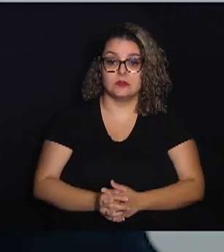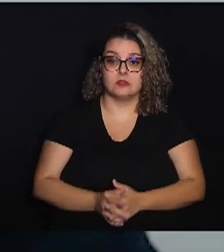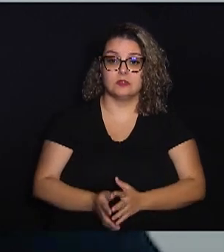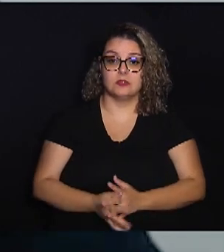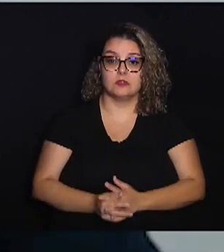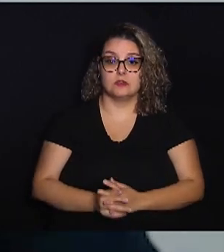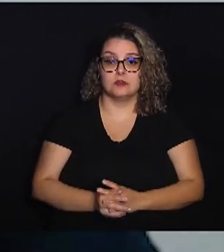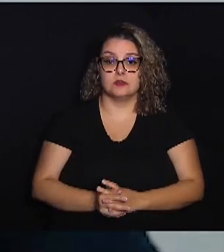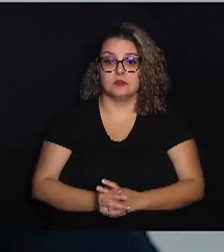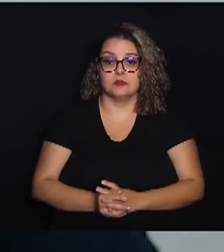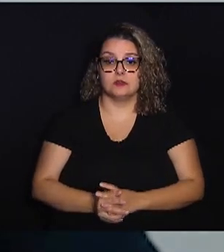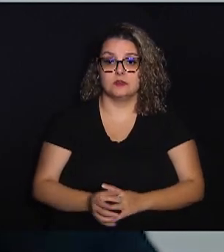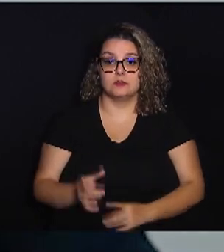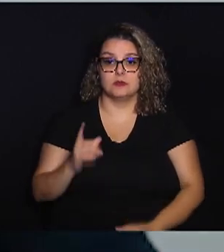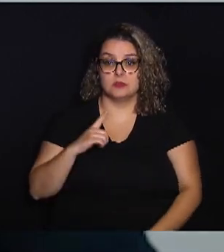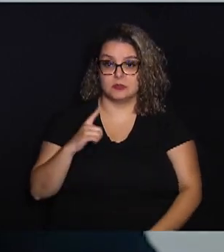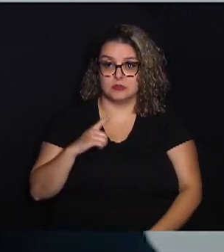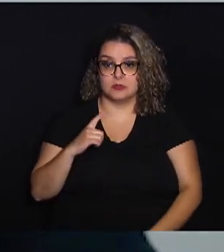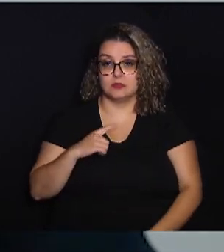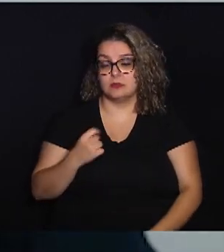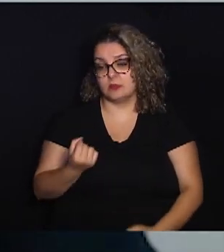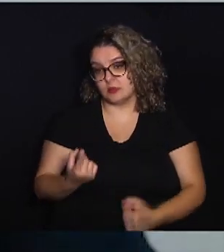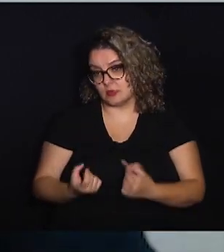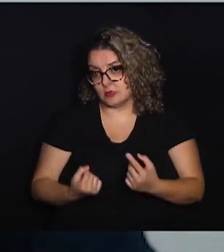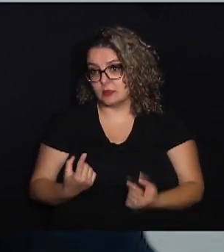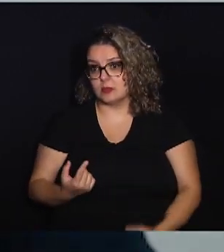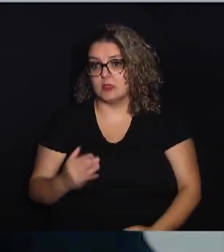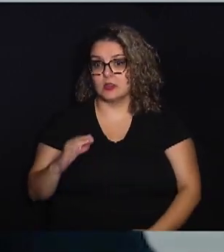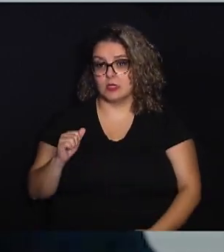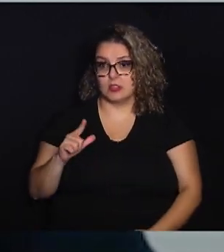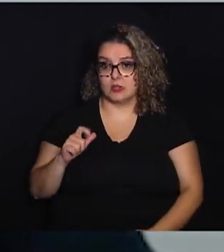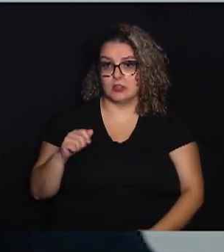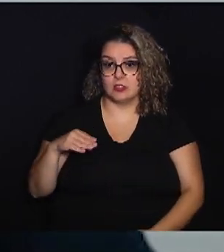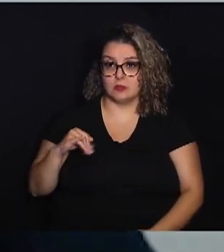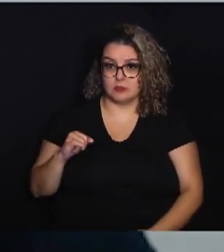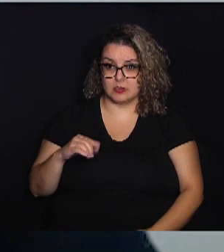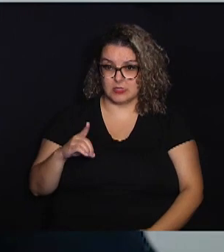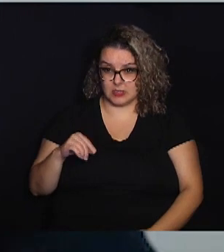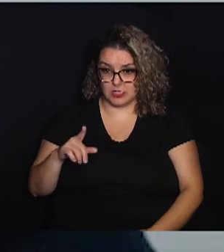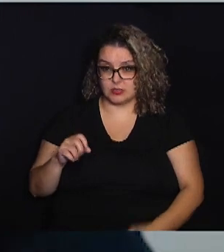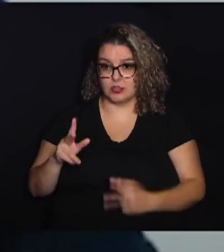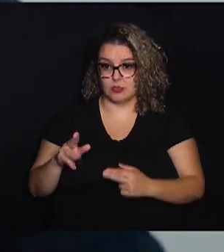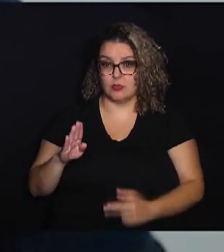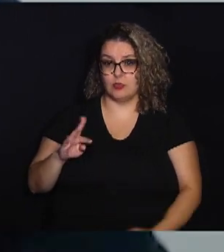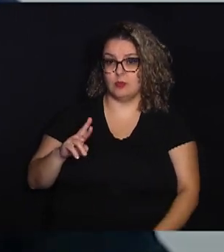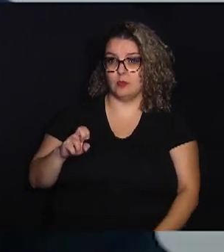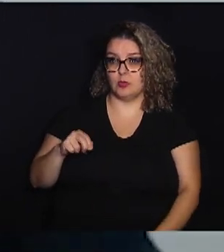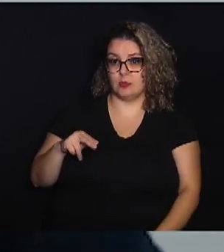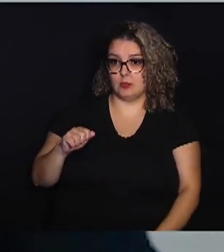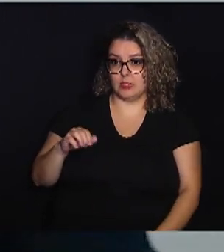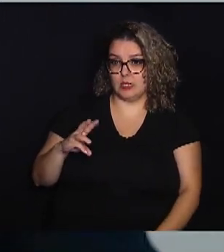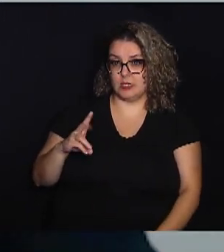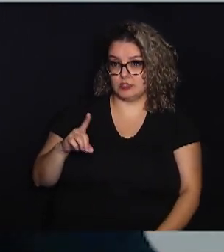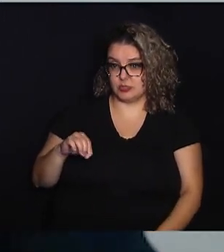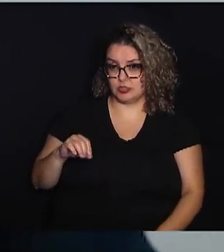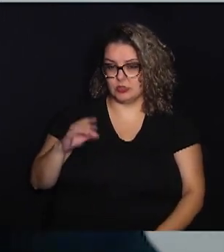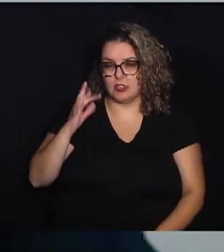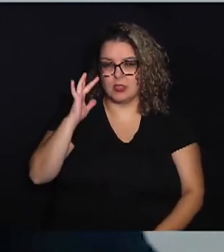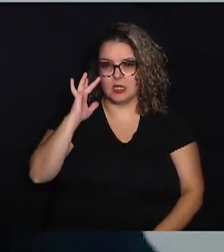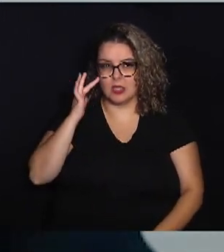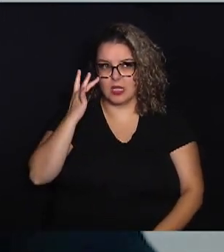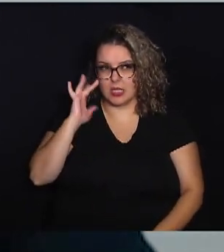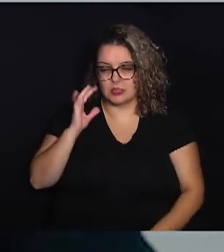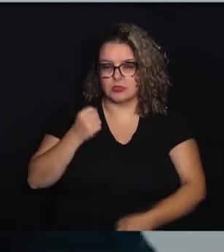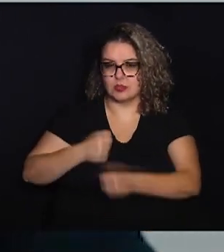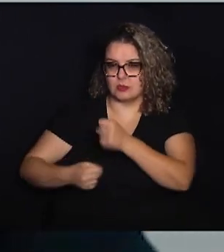houve, né, situações de calamidade, como aconteceu em Brumadinho, né, como aconteceu, acho, ano retrasado, ano passado,